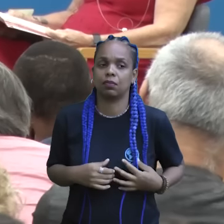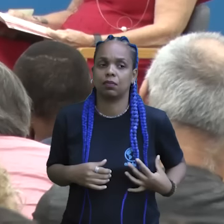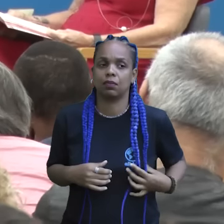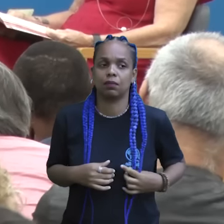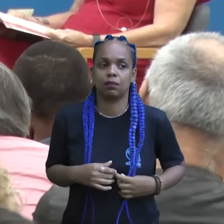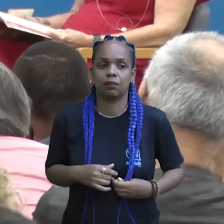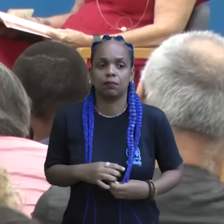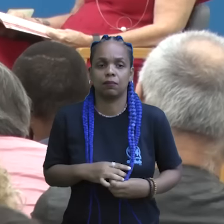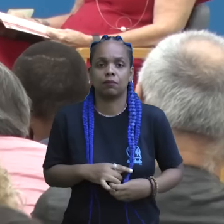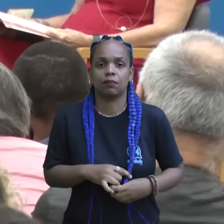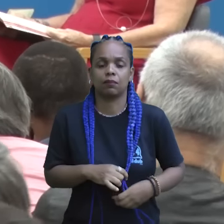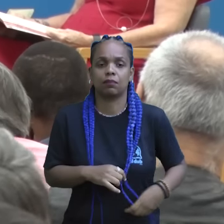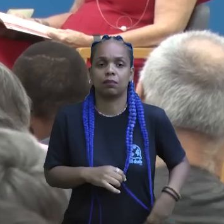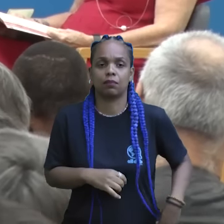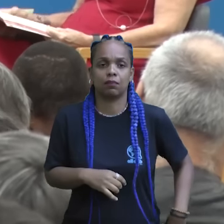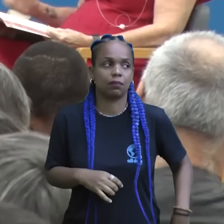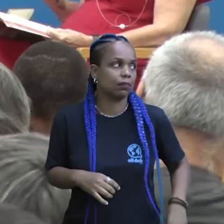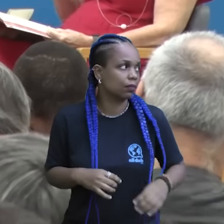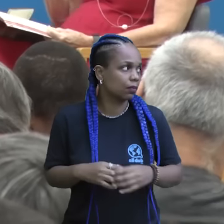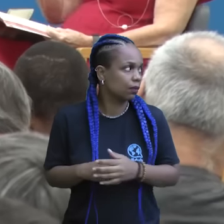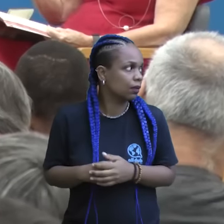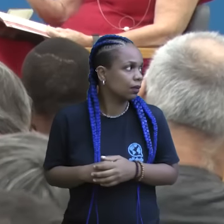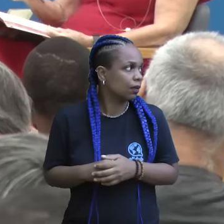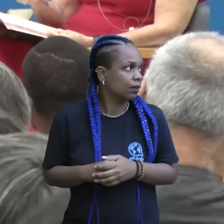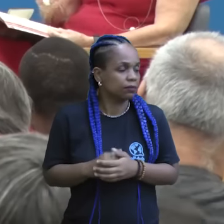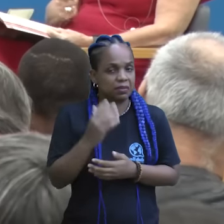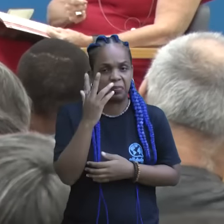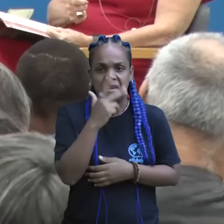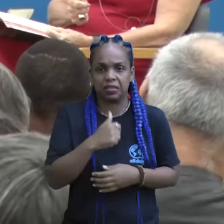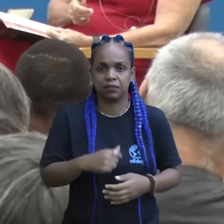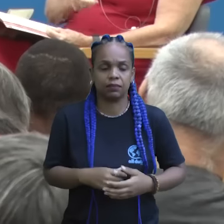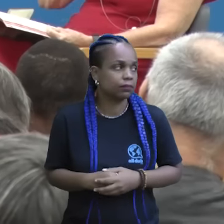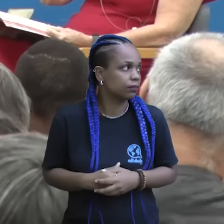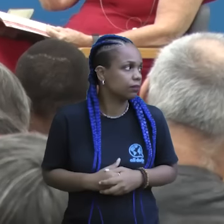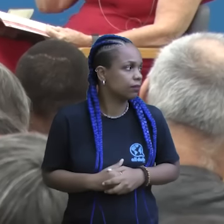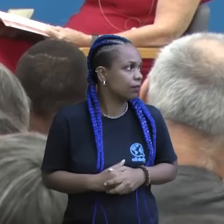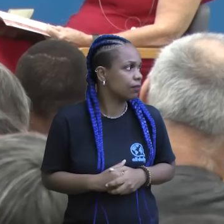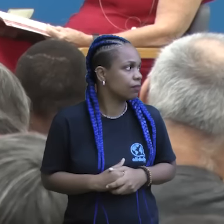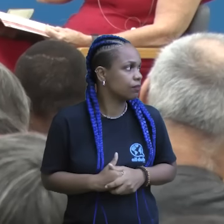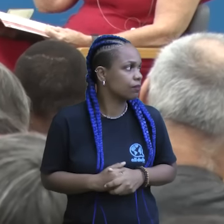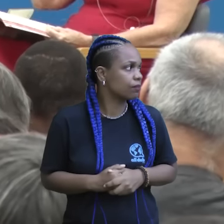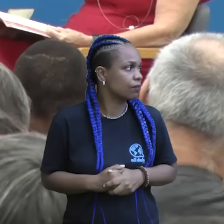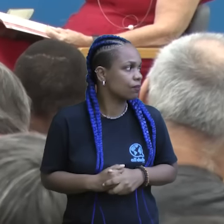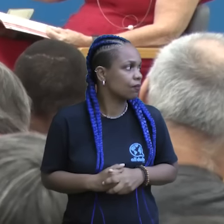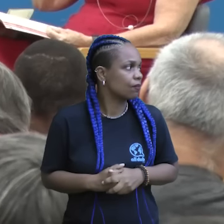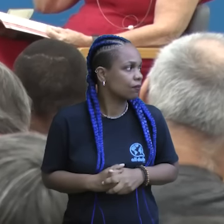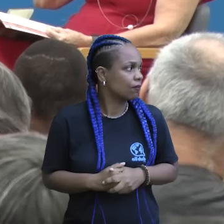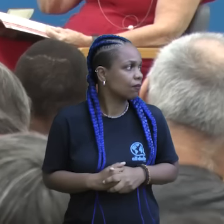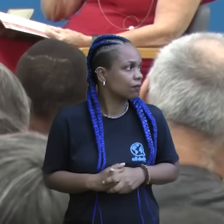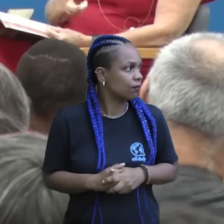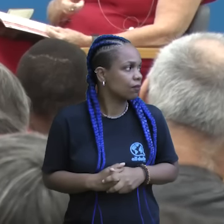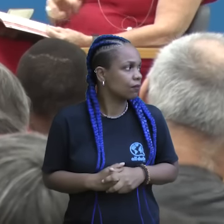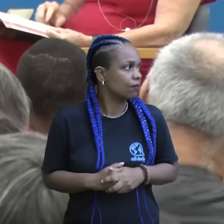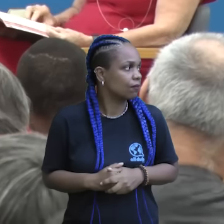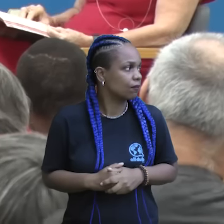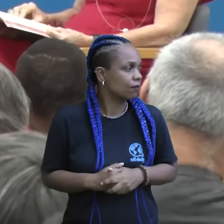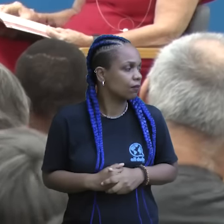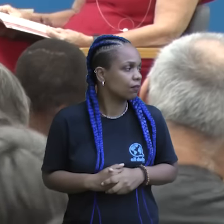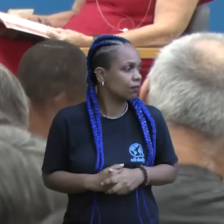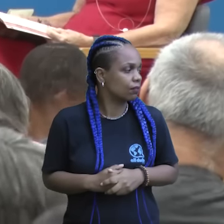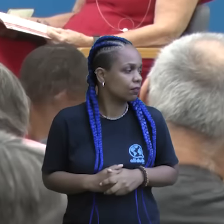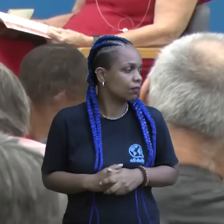Não. Claro, por favor. Aí ele vai para Inhaúma, que é a região maior do bairro